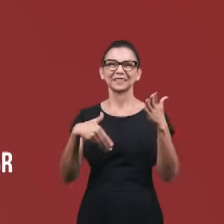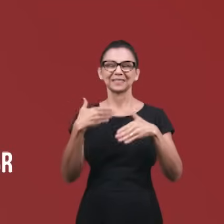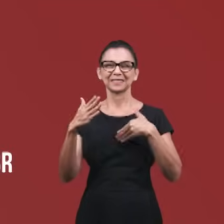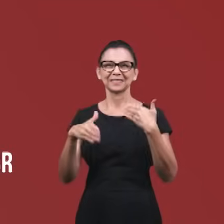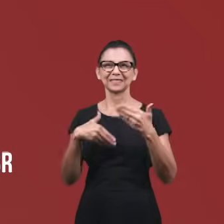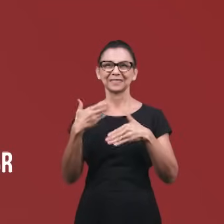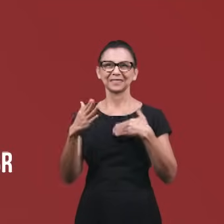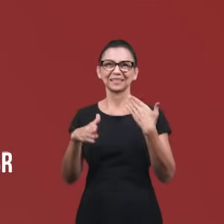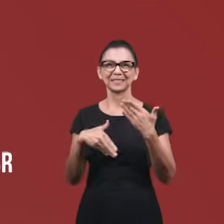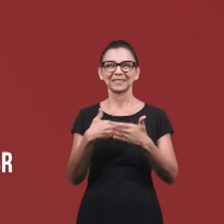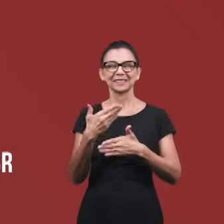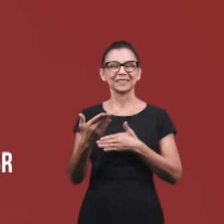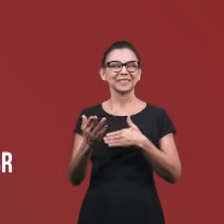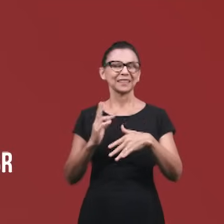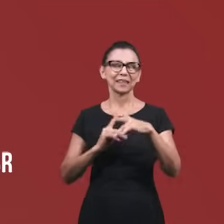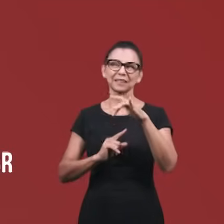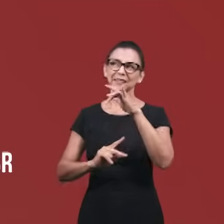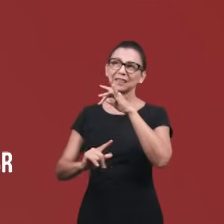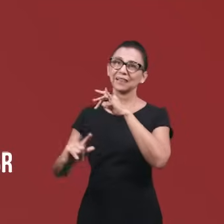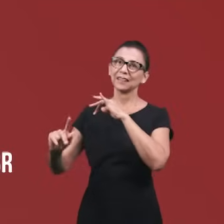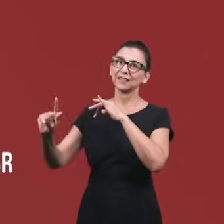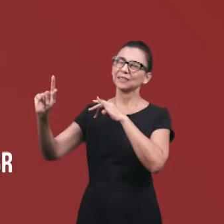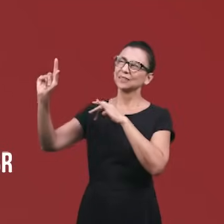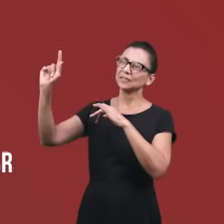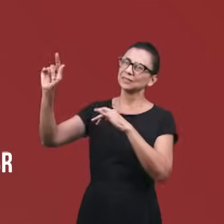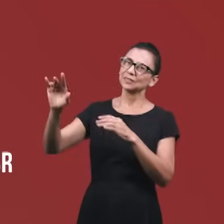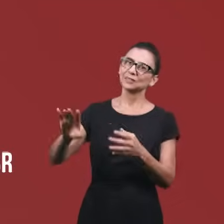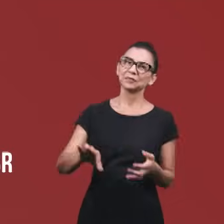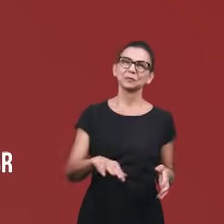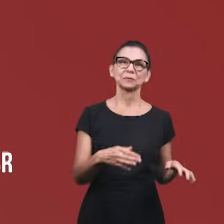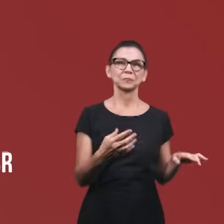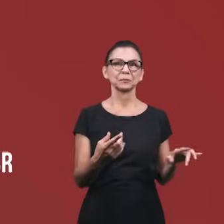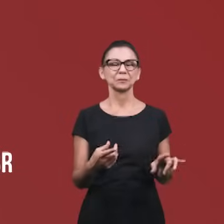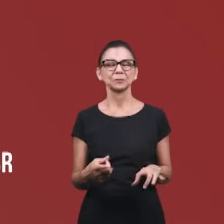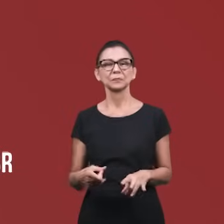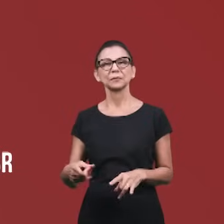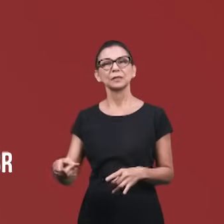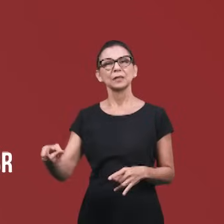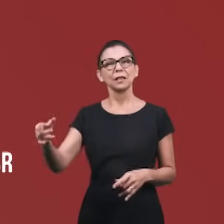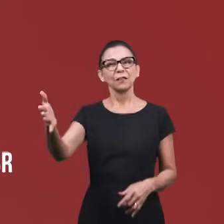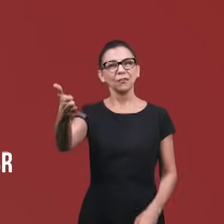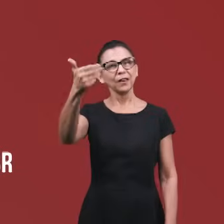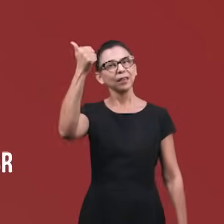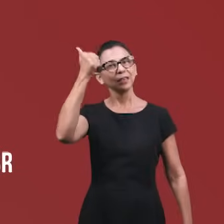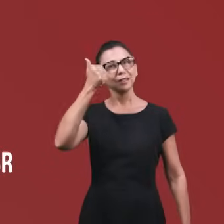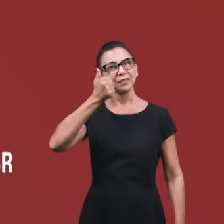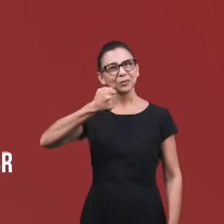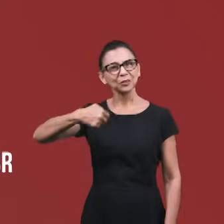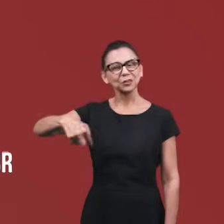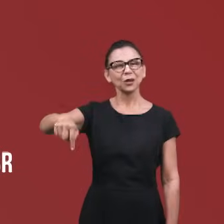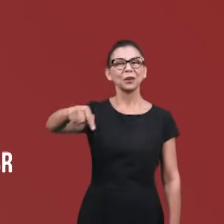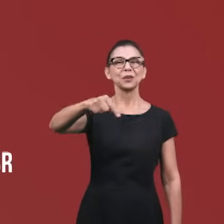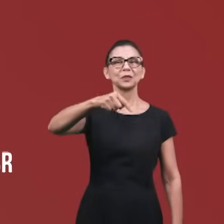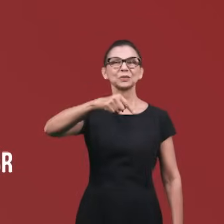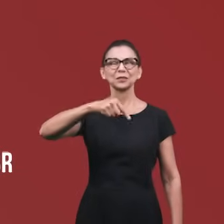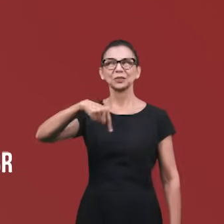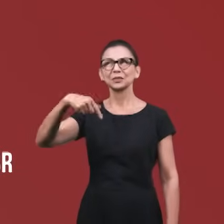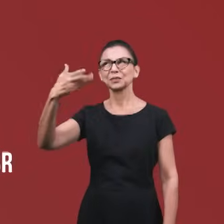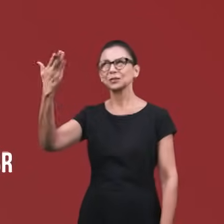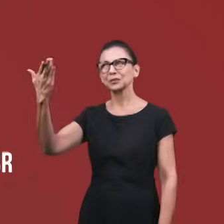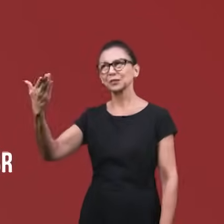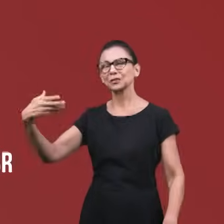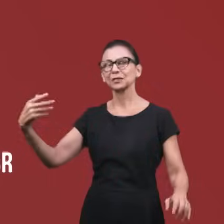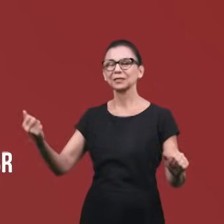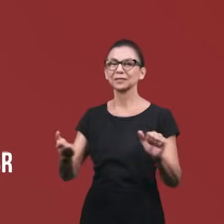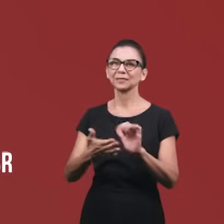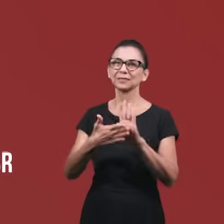venham todos já a Jesus som